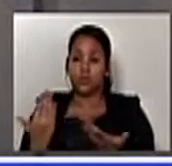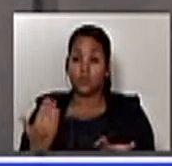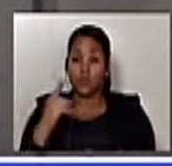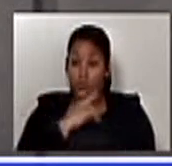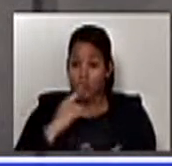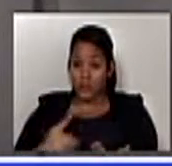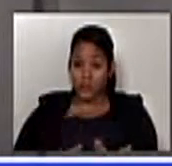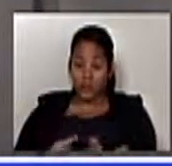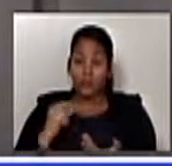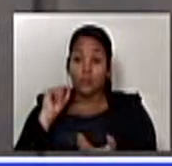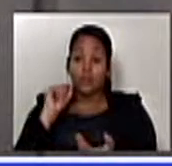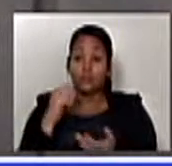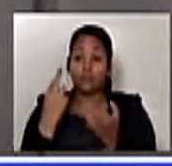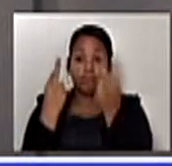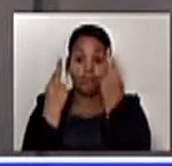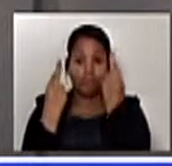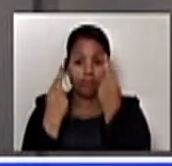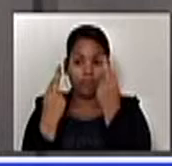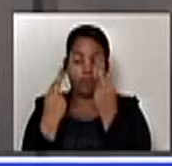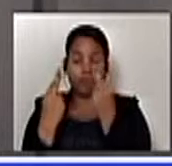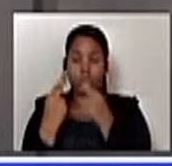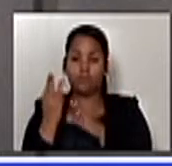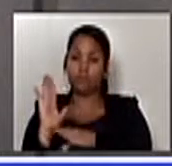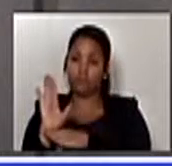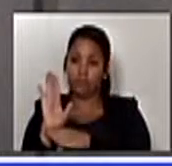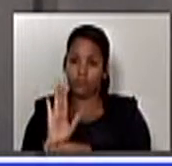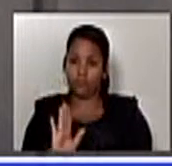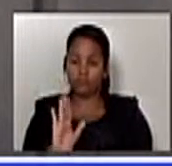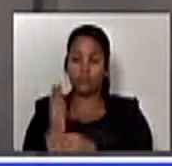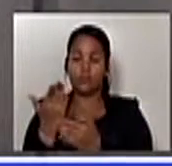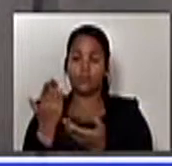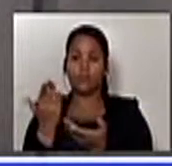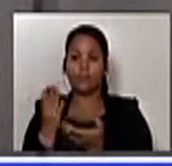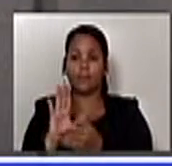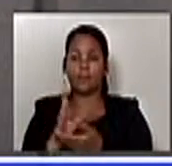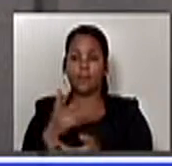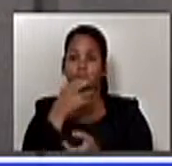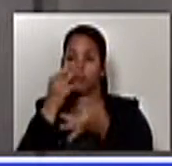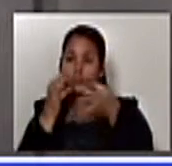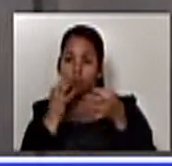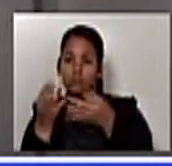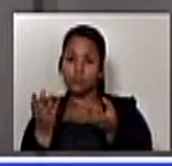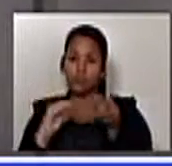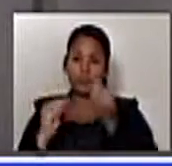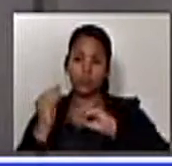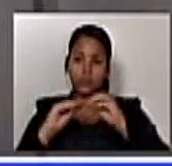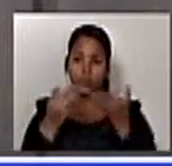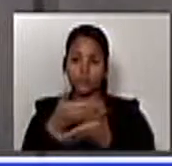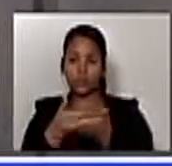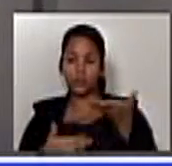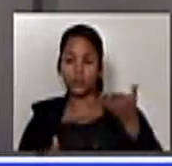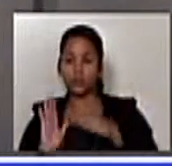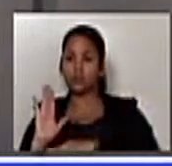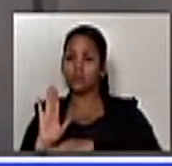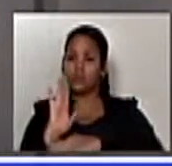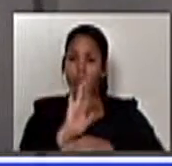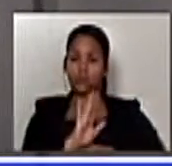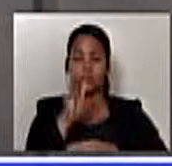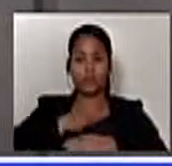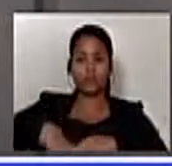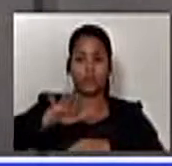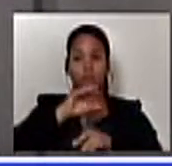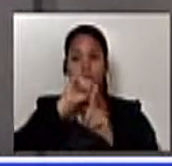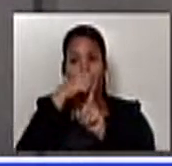a gente possa contribuir mais ainda com a lei orçamentária e, consequentemente, com toda a sociedade alagoana. Dessa forma, agradecer a